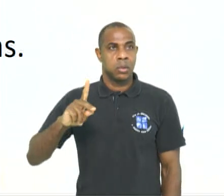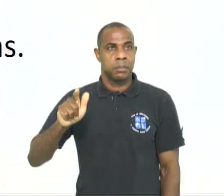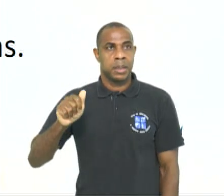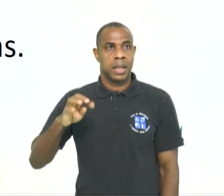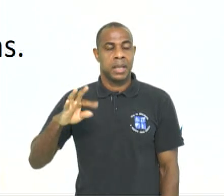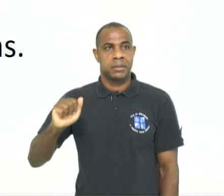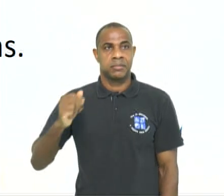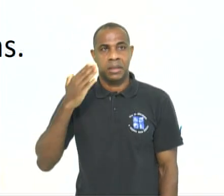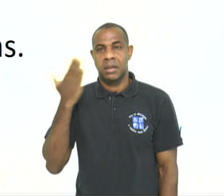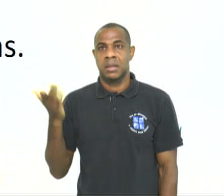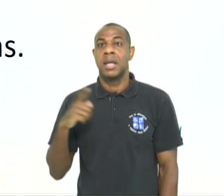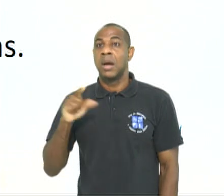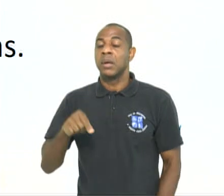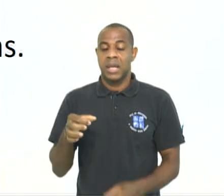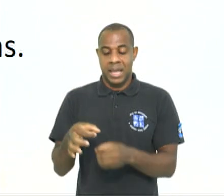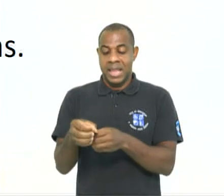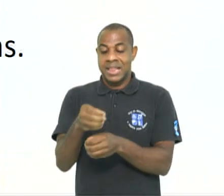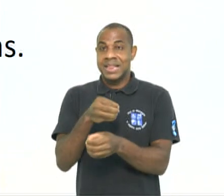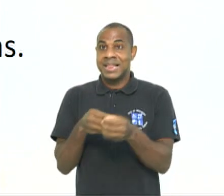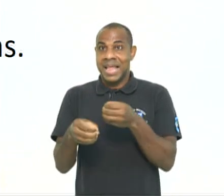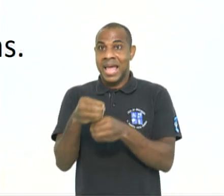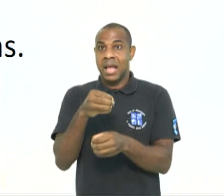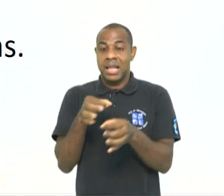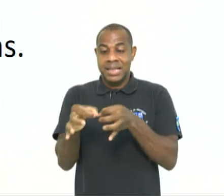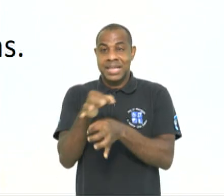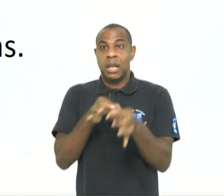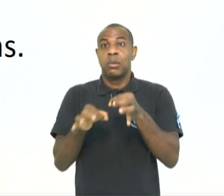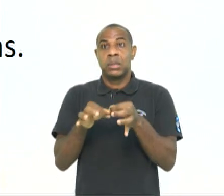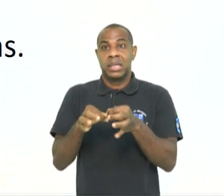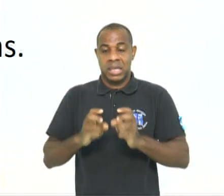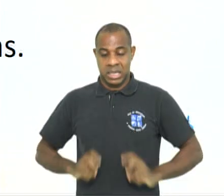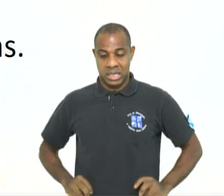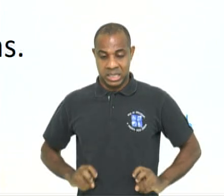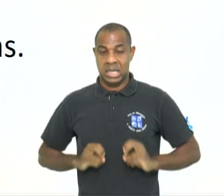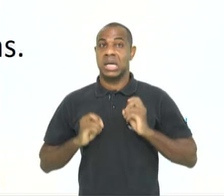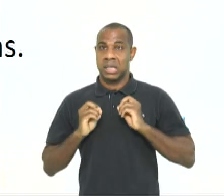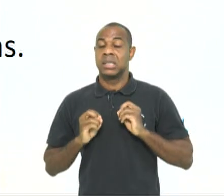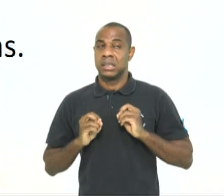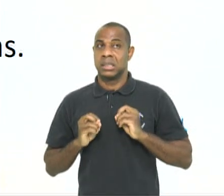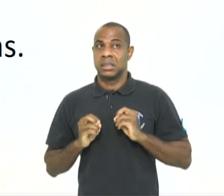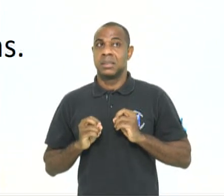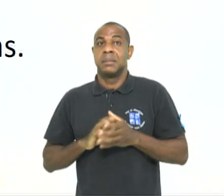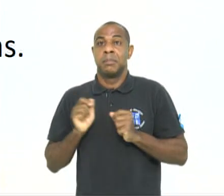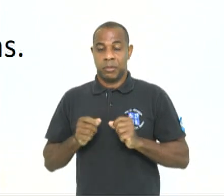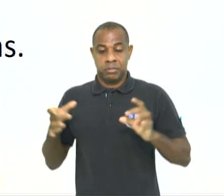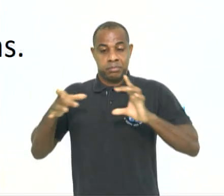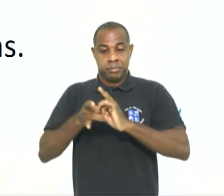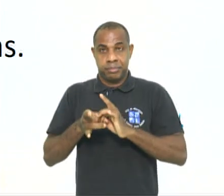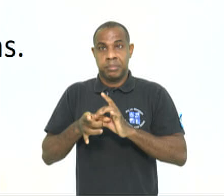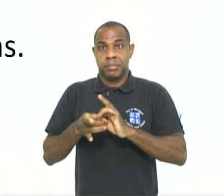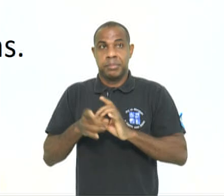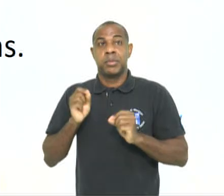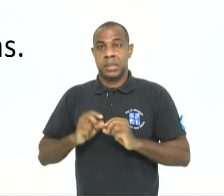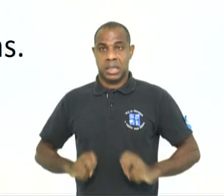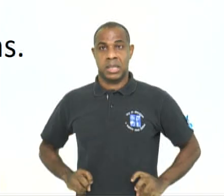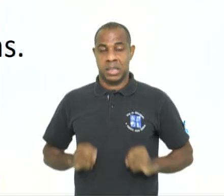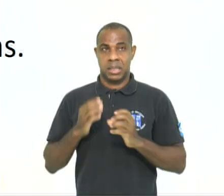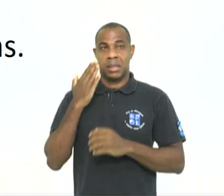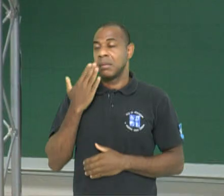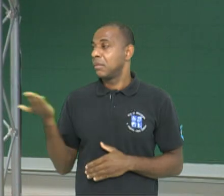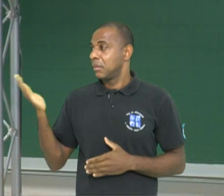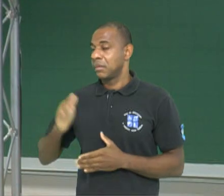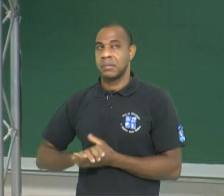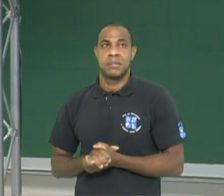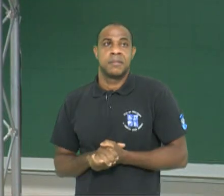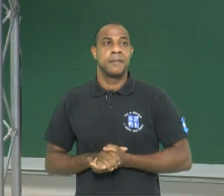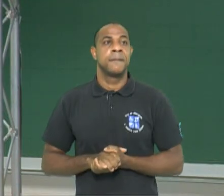com células, né, cancerígenas, né? A produção de outras células sanguíneas também pode ser afetada, reduzindo, portanto, a produção também tanto de